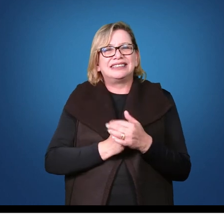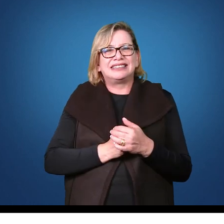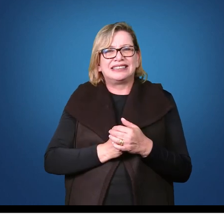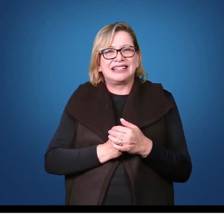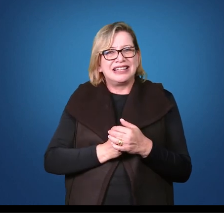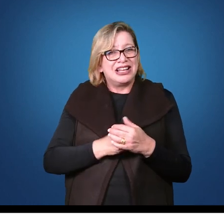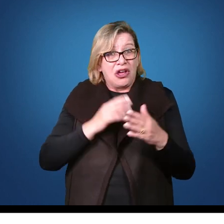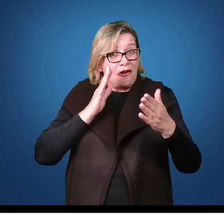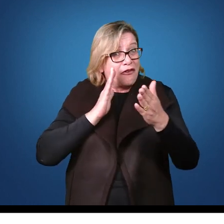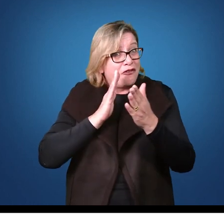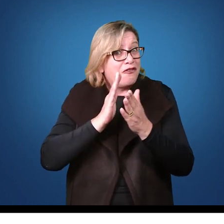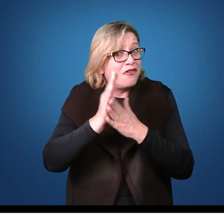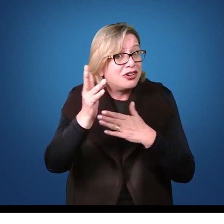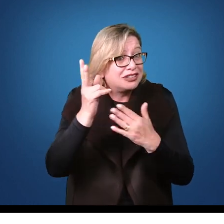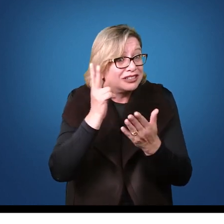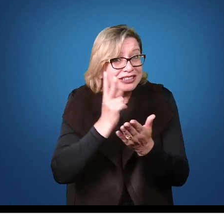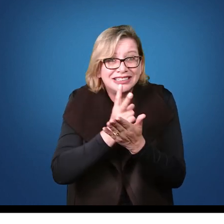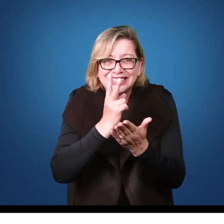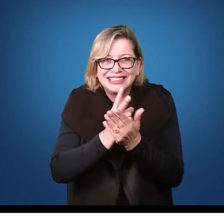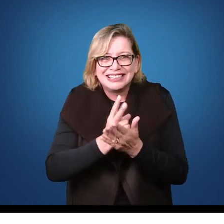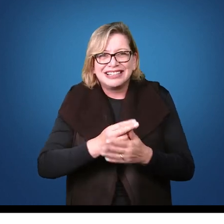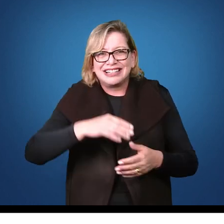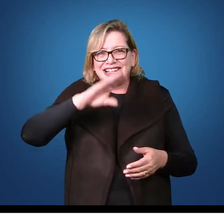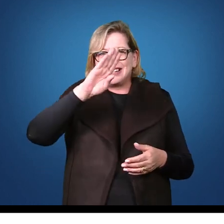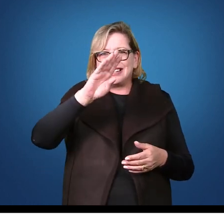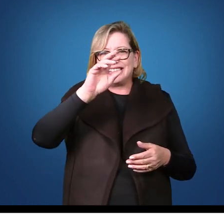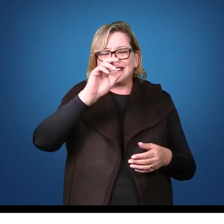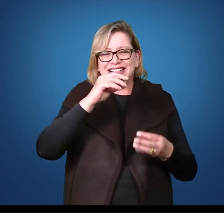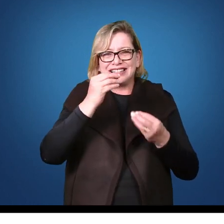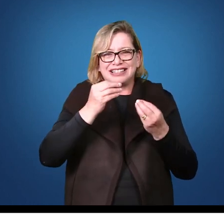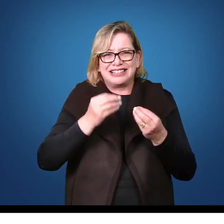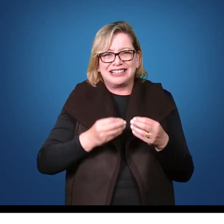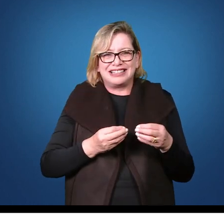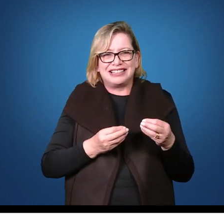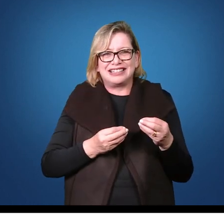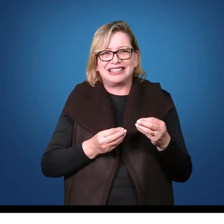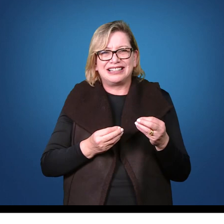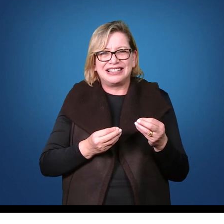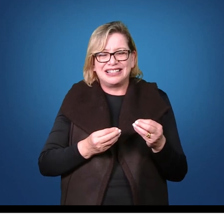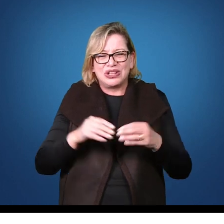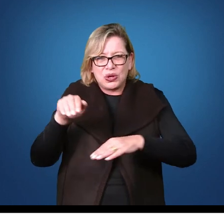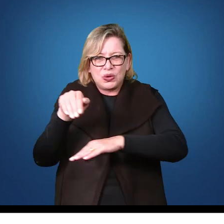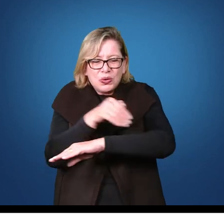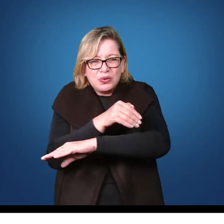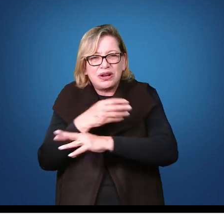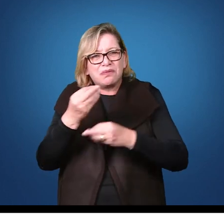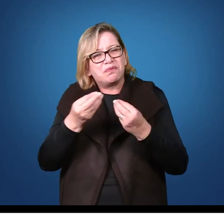Ajam como bandoleiras. Como uma bandoleira age? Rua!